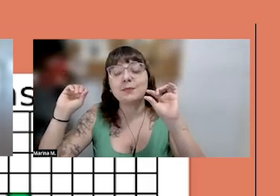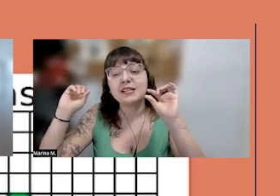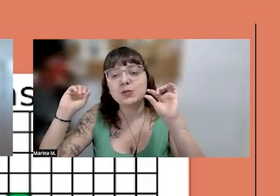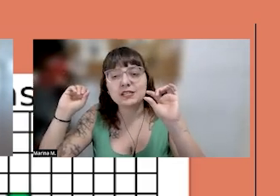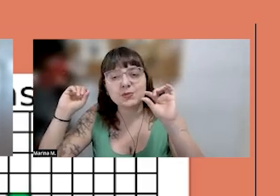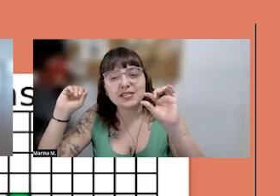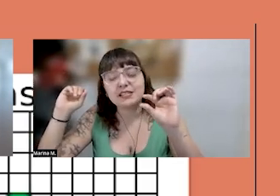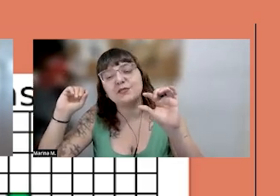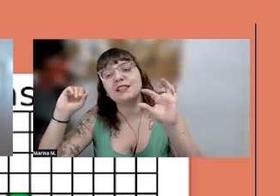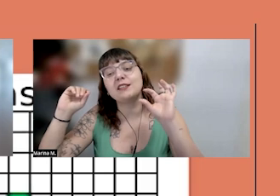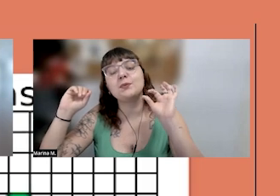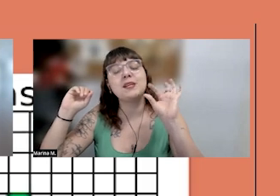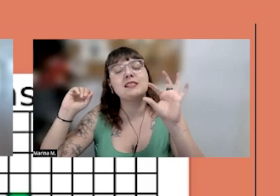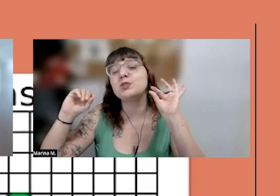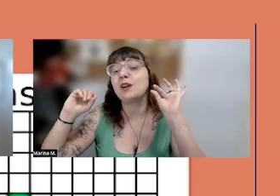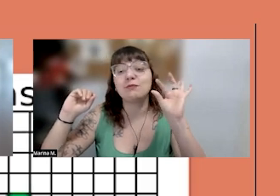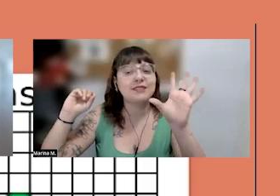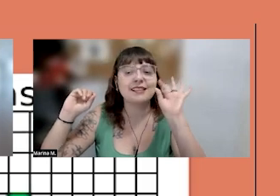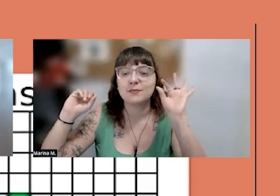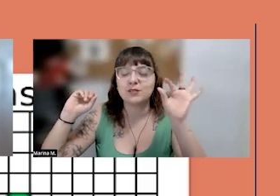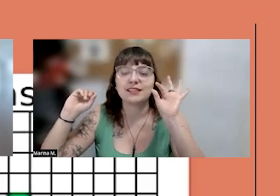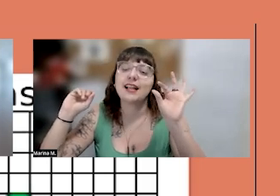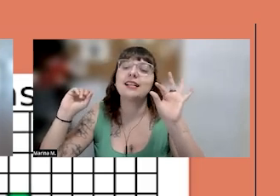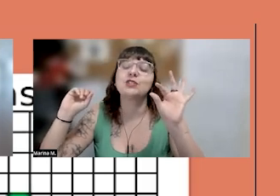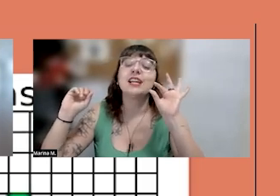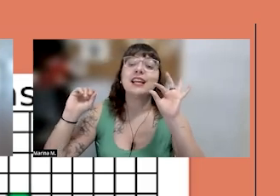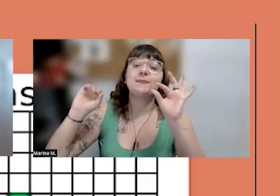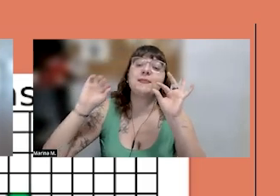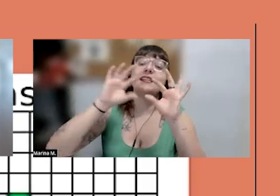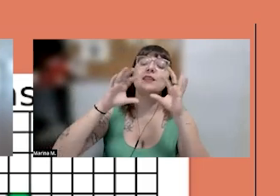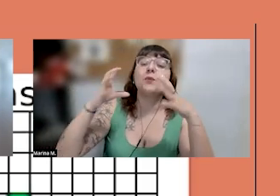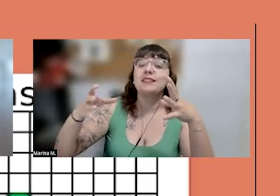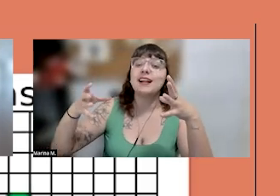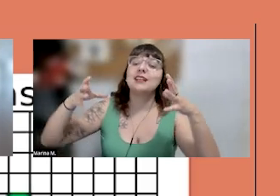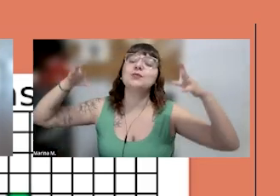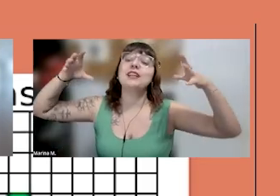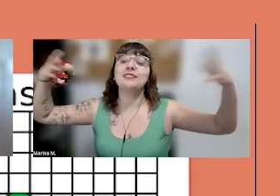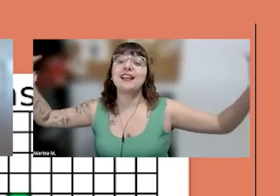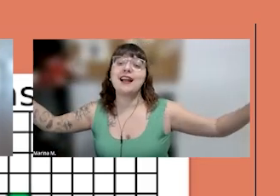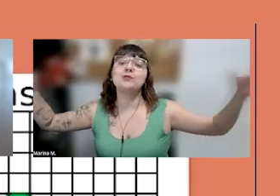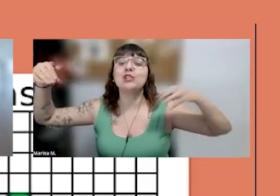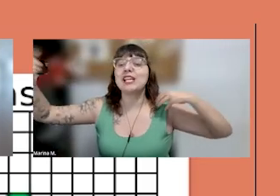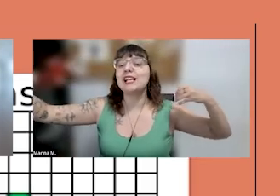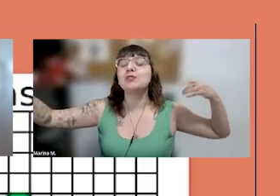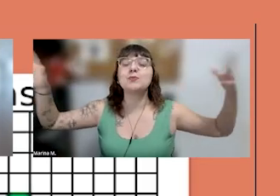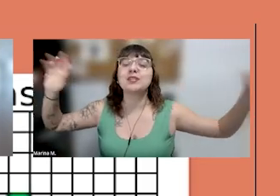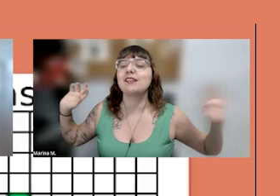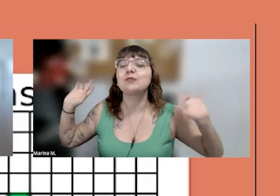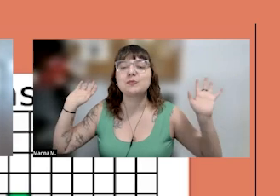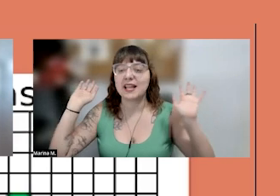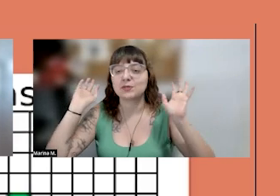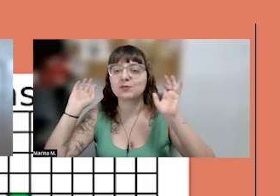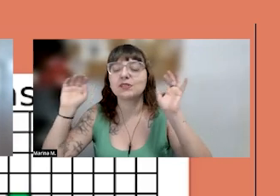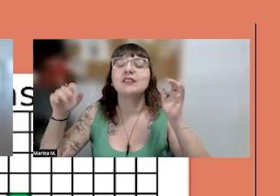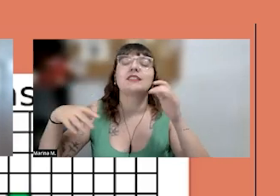vai ter uma resolução específica. Então, um pixel de um determinado satélite representa um quadrado da vida real de 500 por